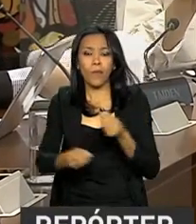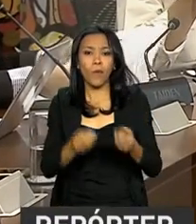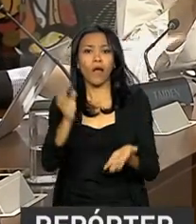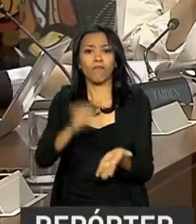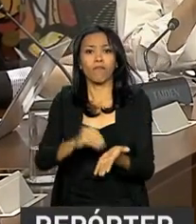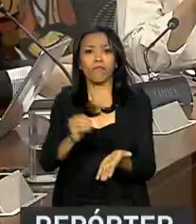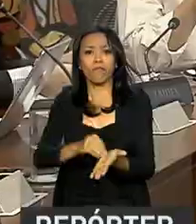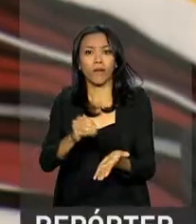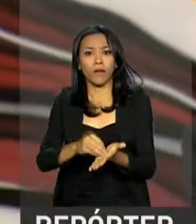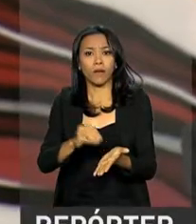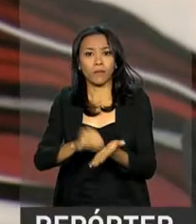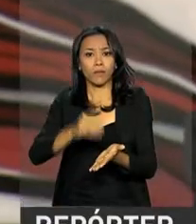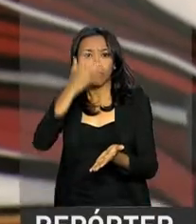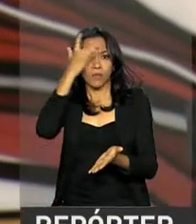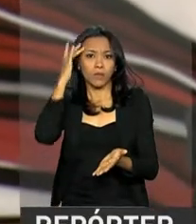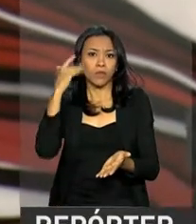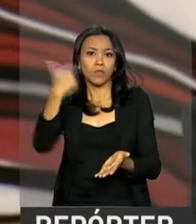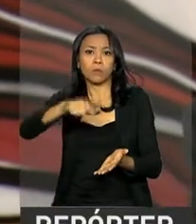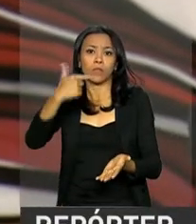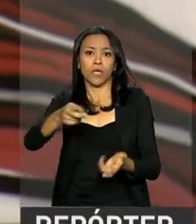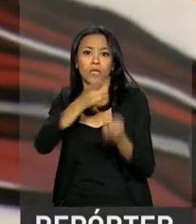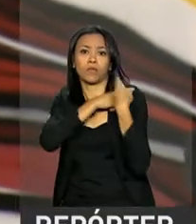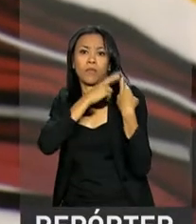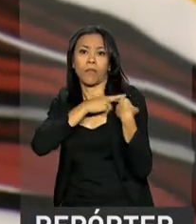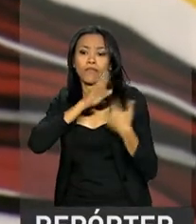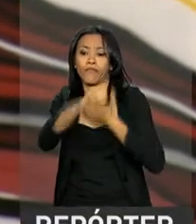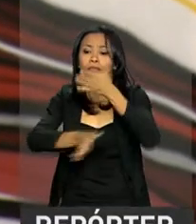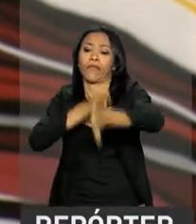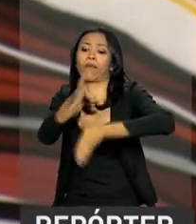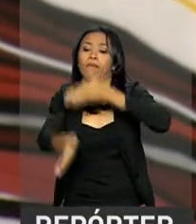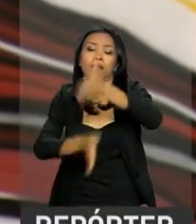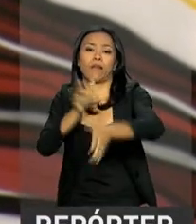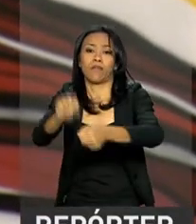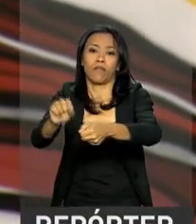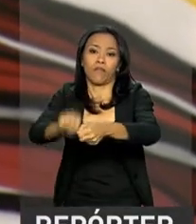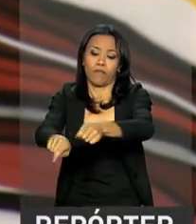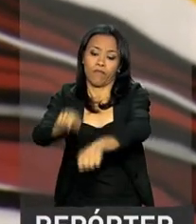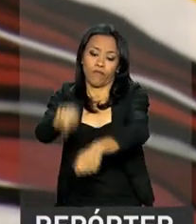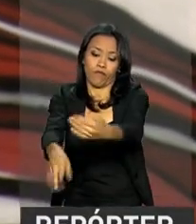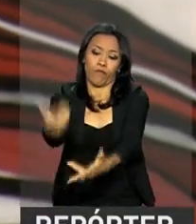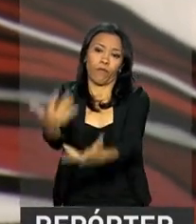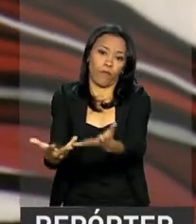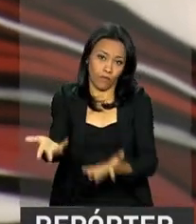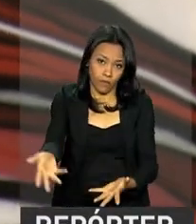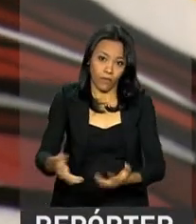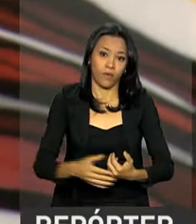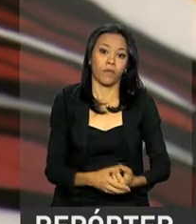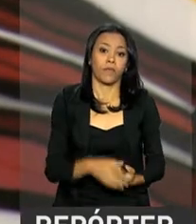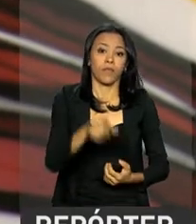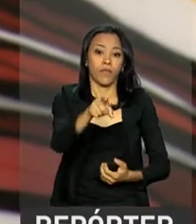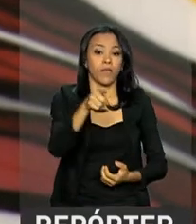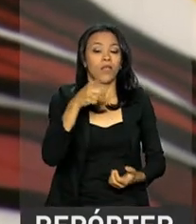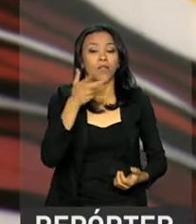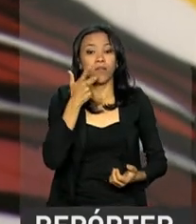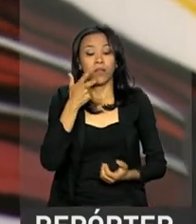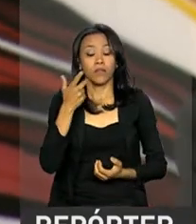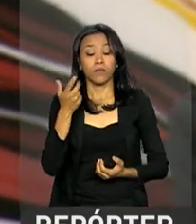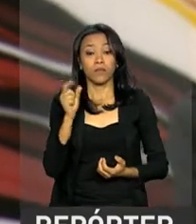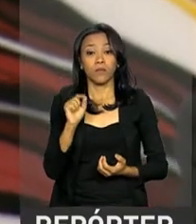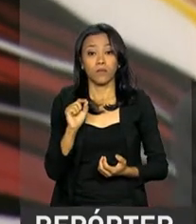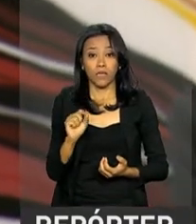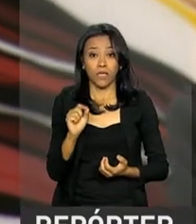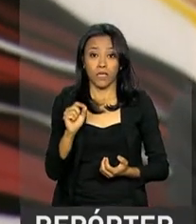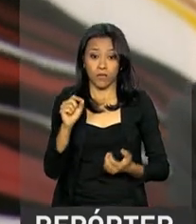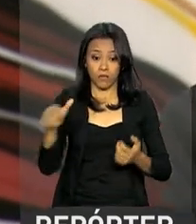de freqüentadores da área o que será investigado a gente já acionou o ministro da justiça pelo caso do